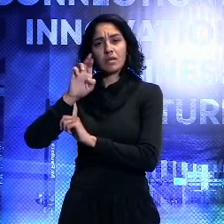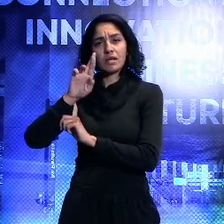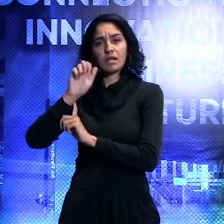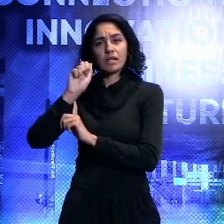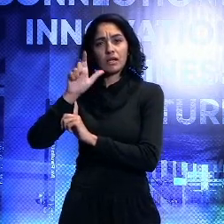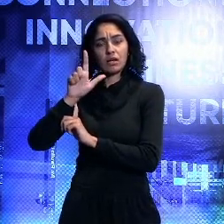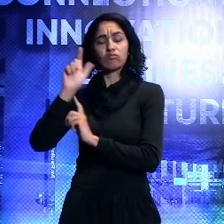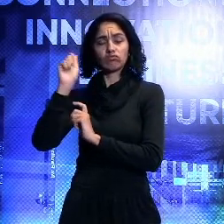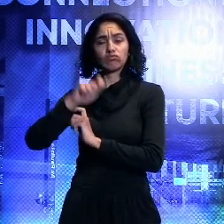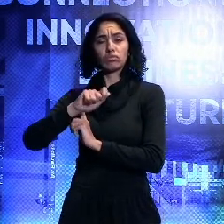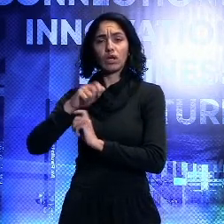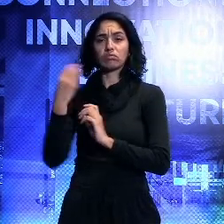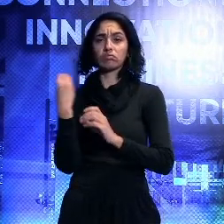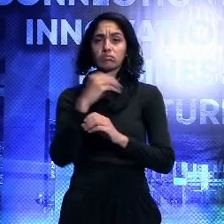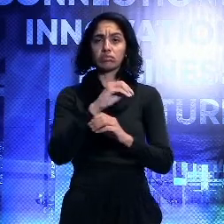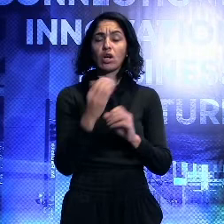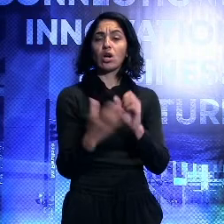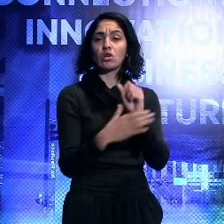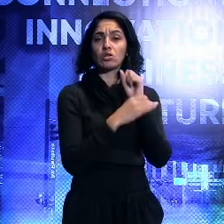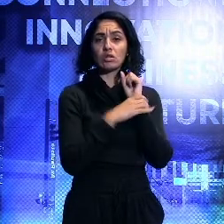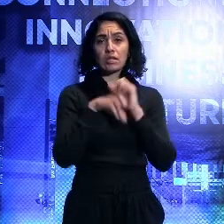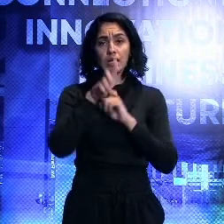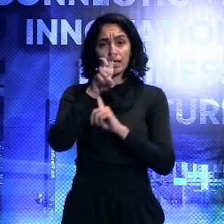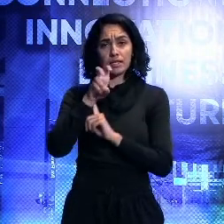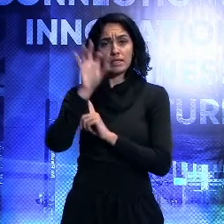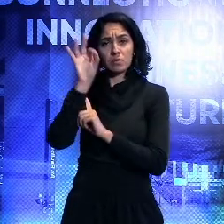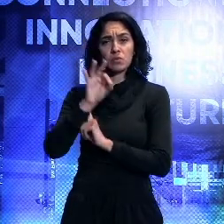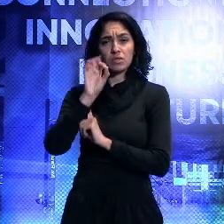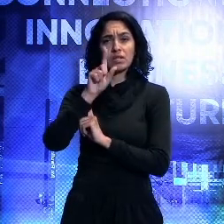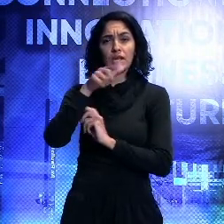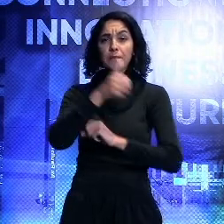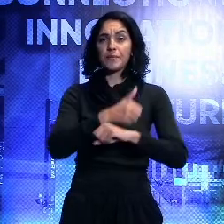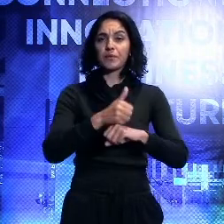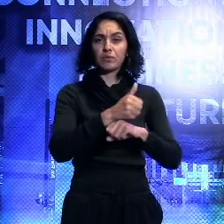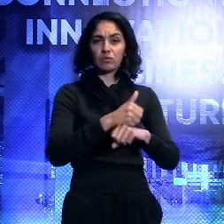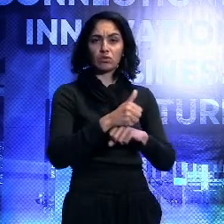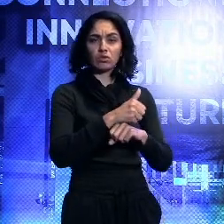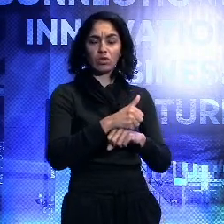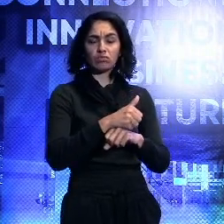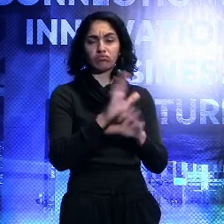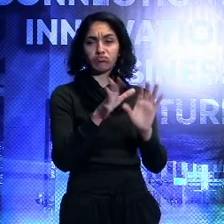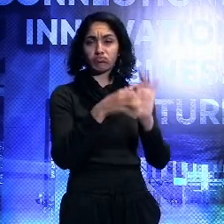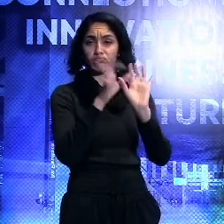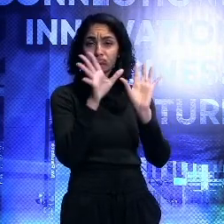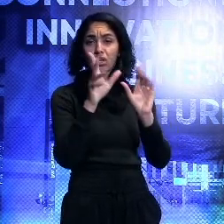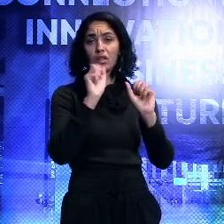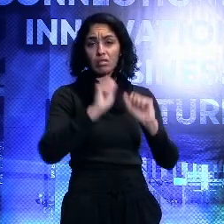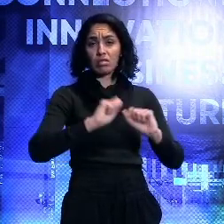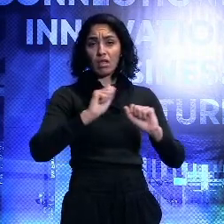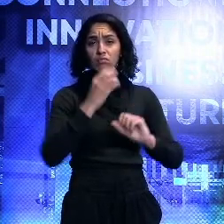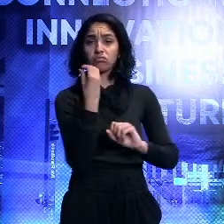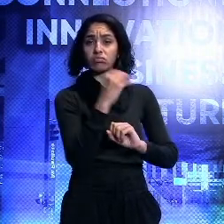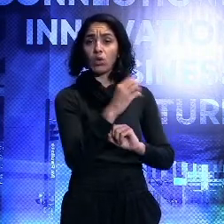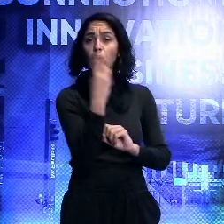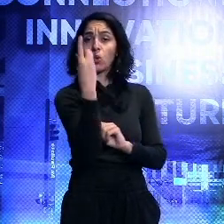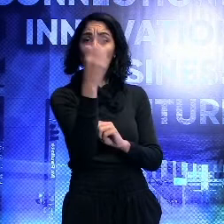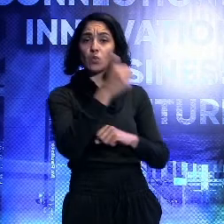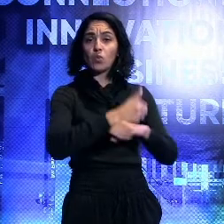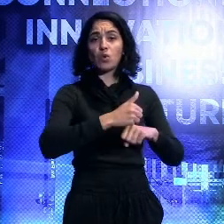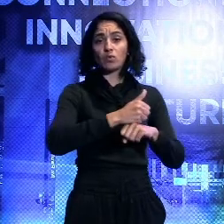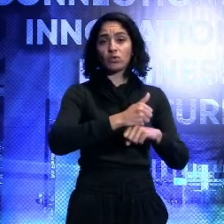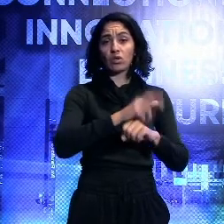quiser, com segurança, porque 15% dos seus usuários são profissionais liberais, um profissional liberal que representa aquele pessoal